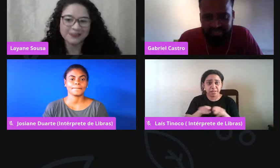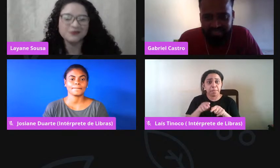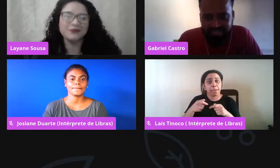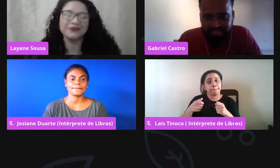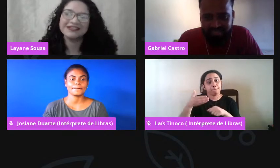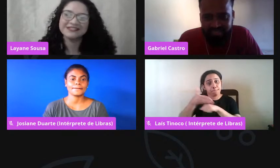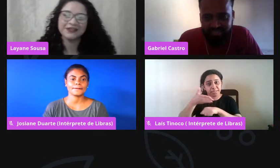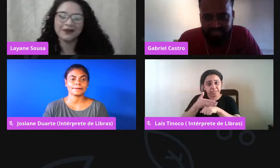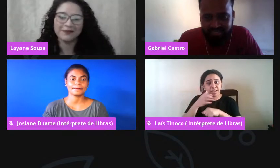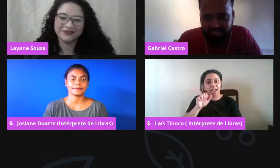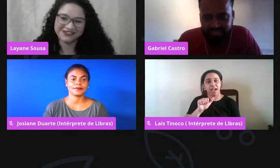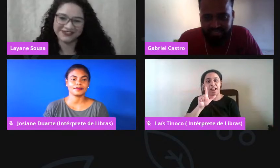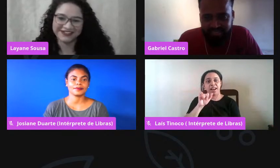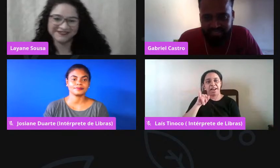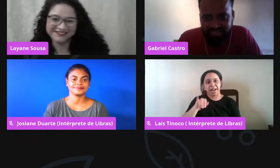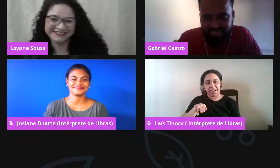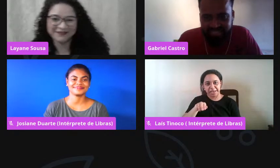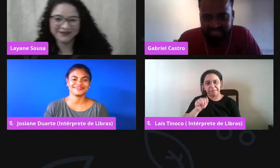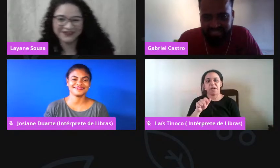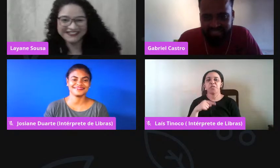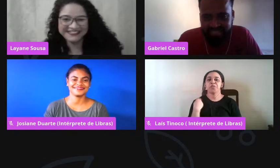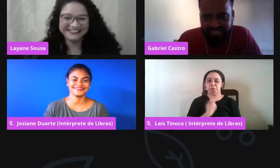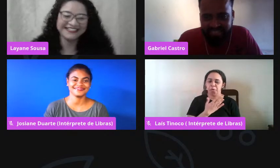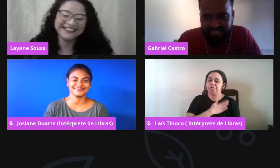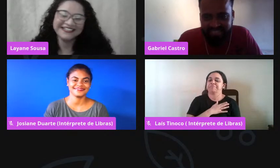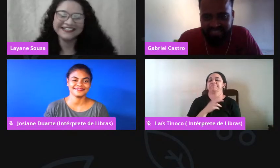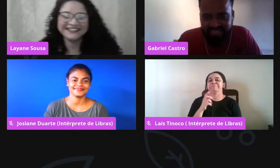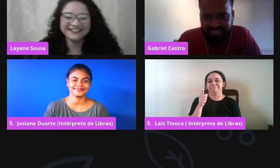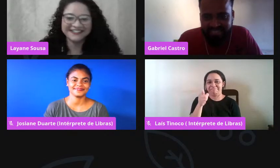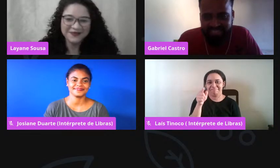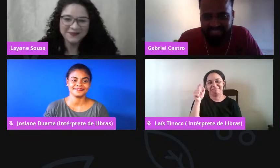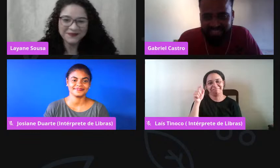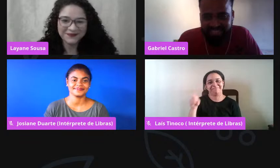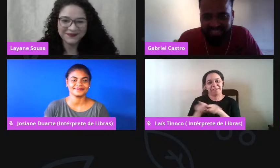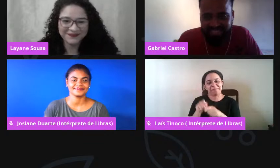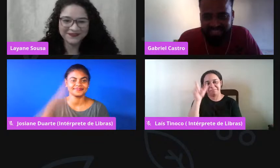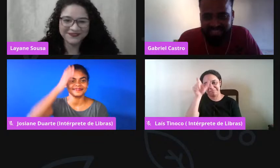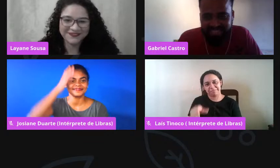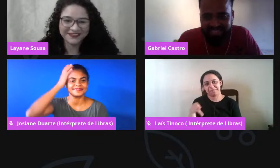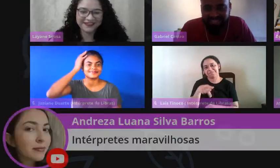também gostamos muito da senhora, professora. Tá bom?